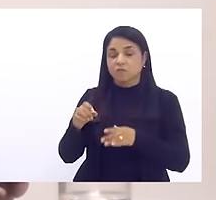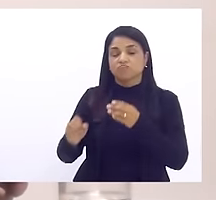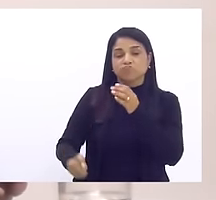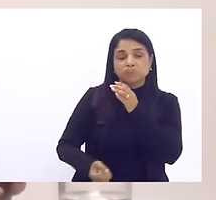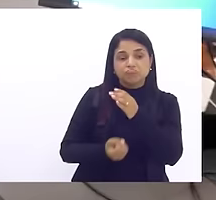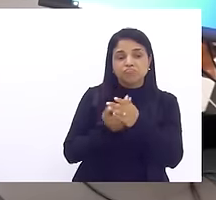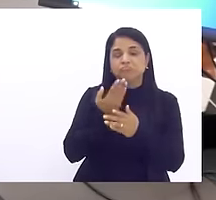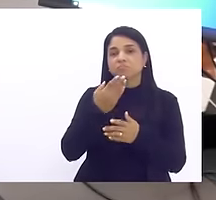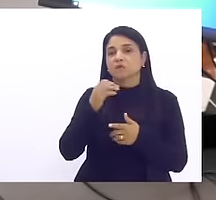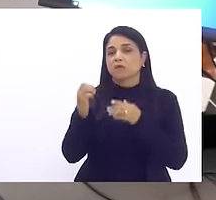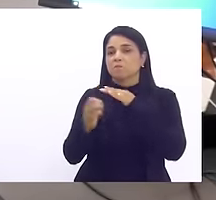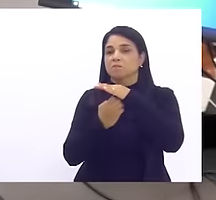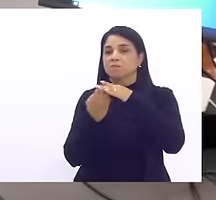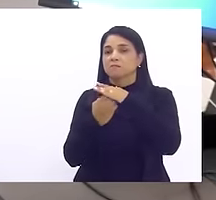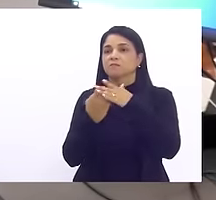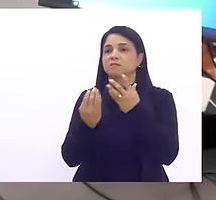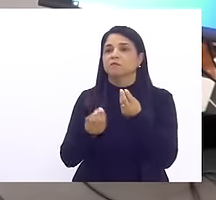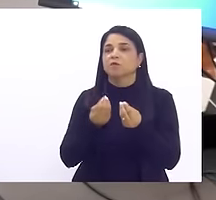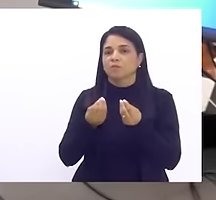empresa